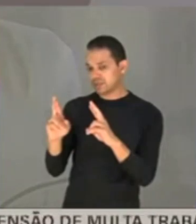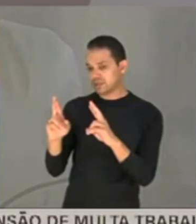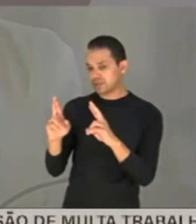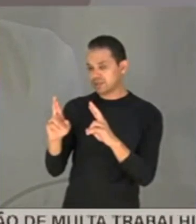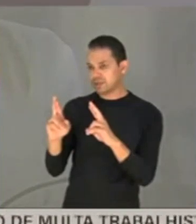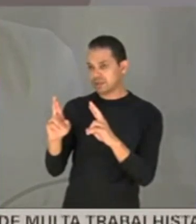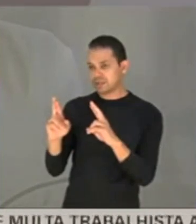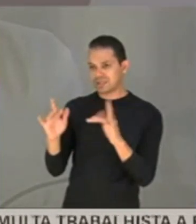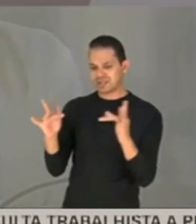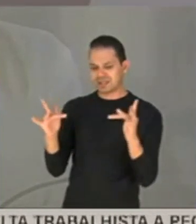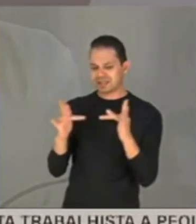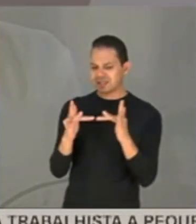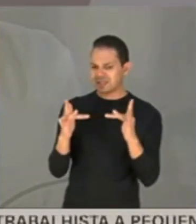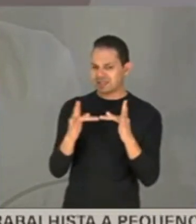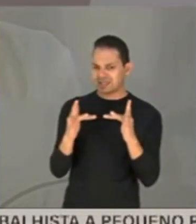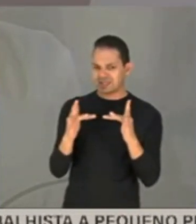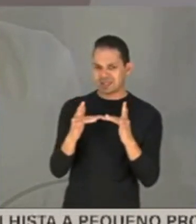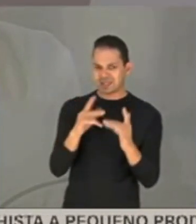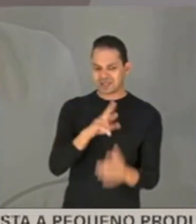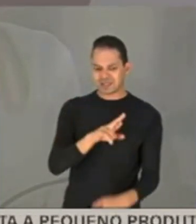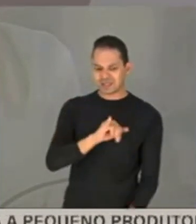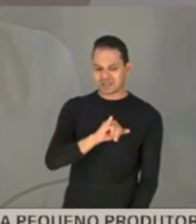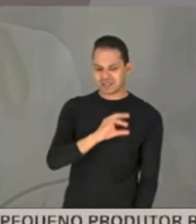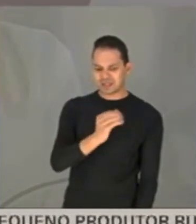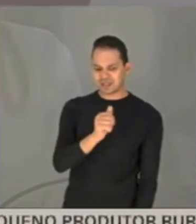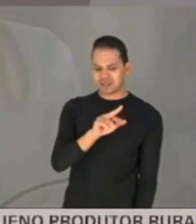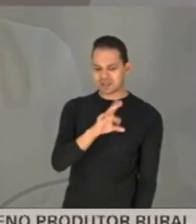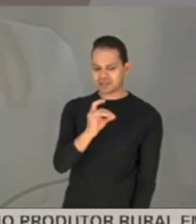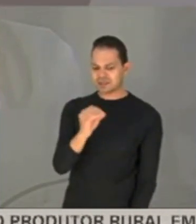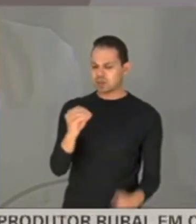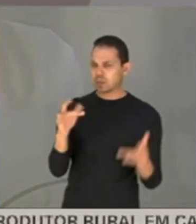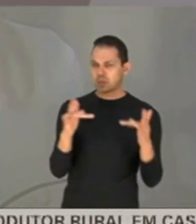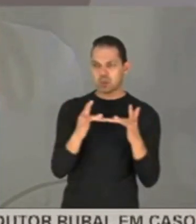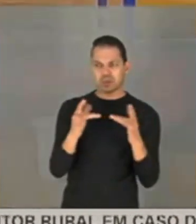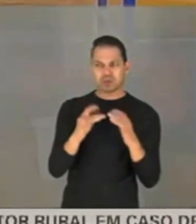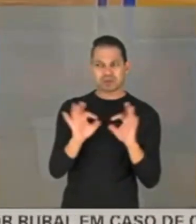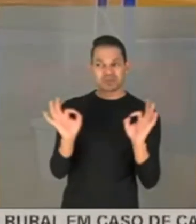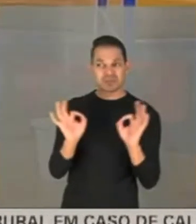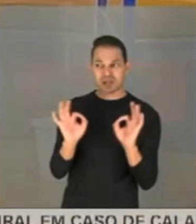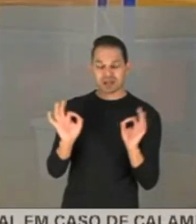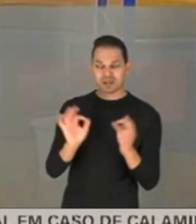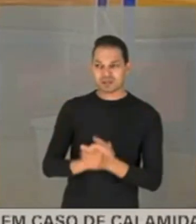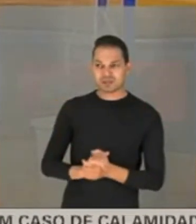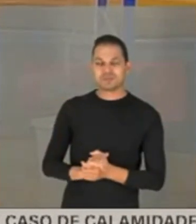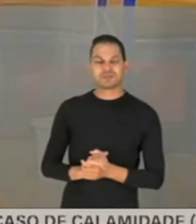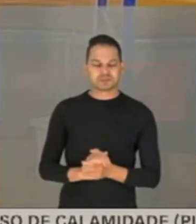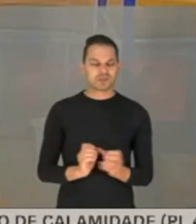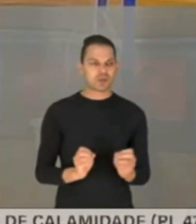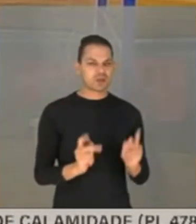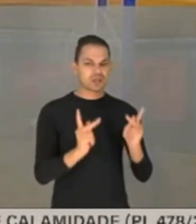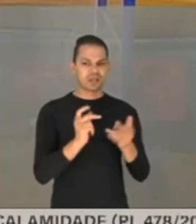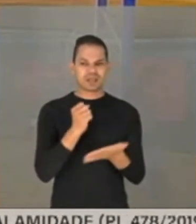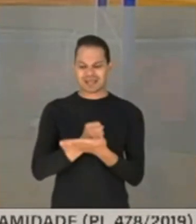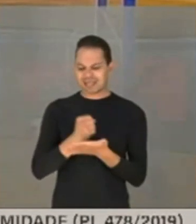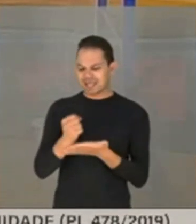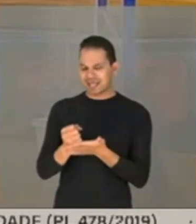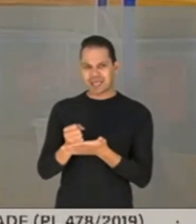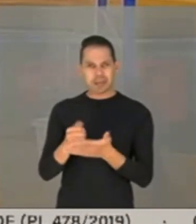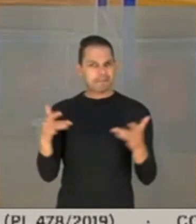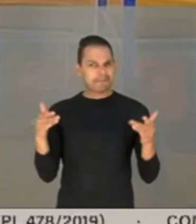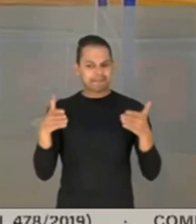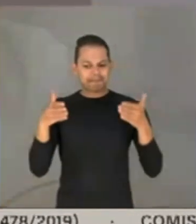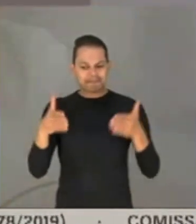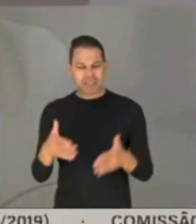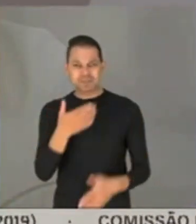nenhuma ligação com o senhor Ricardo Barros. Ok. Na celebração desse contrato não teve nenhuma